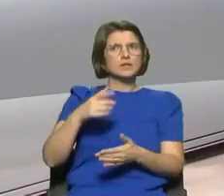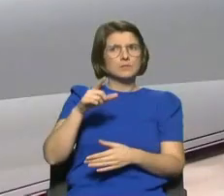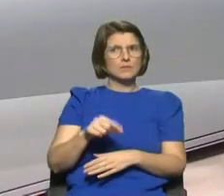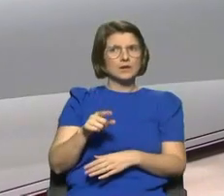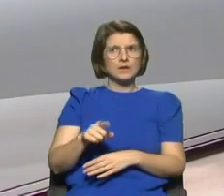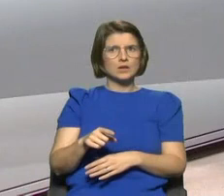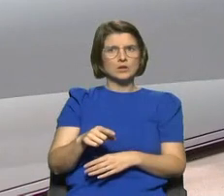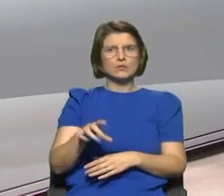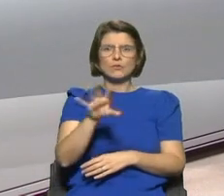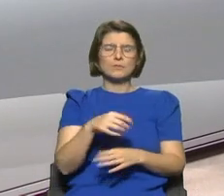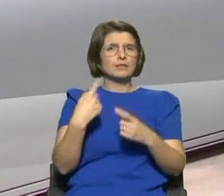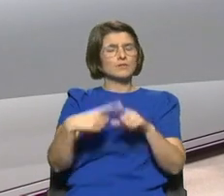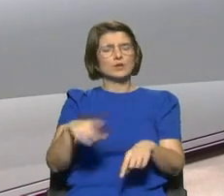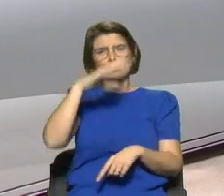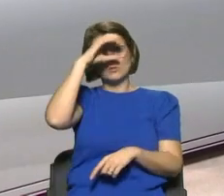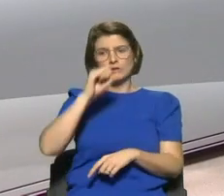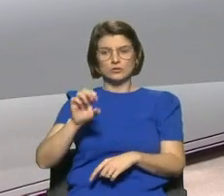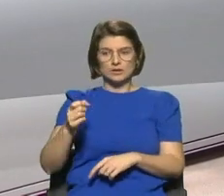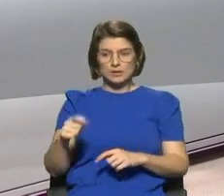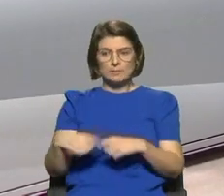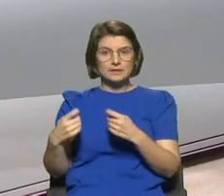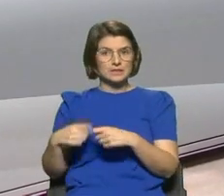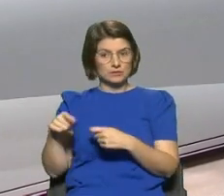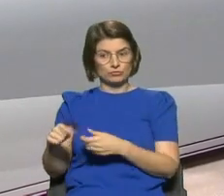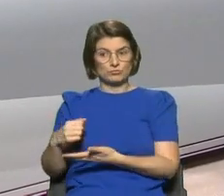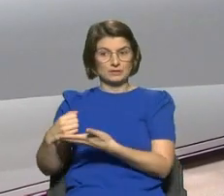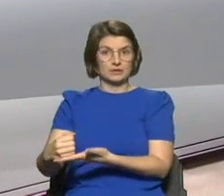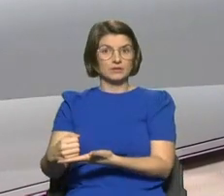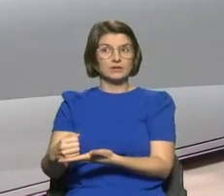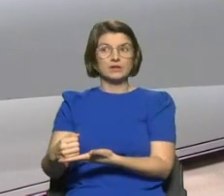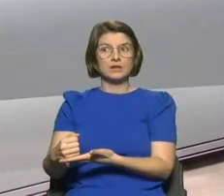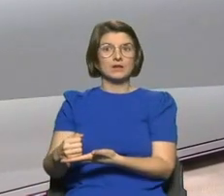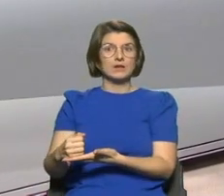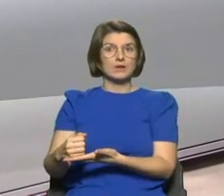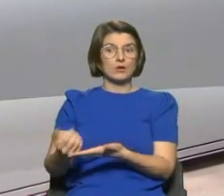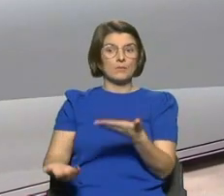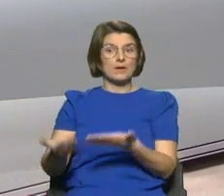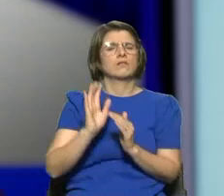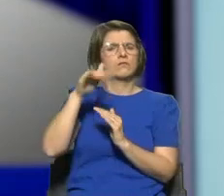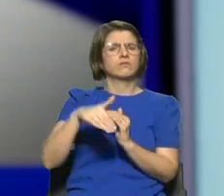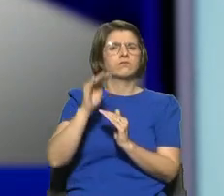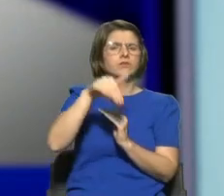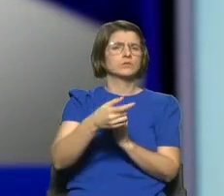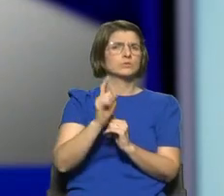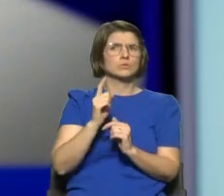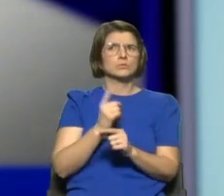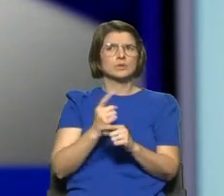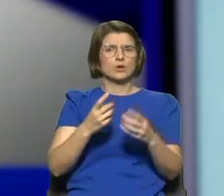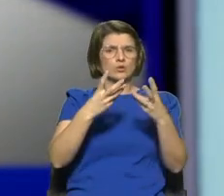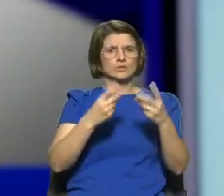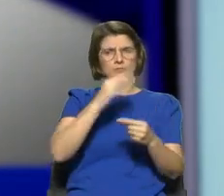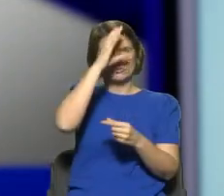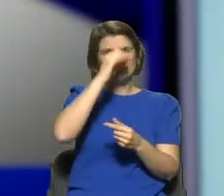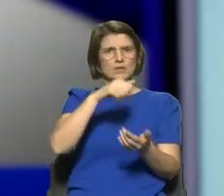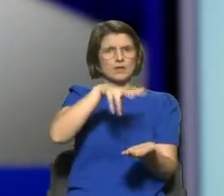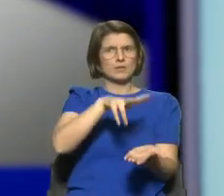do comportamento que o governo Regional e os partidos que ainda o suportam têm façam os seus antigos parceiros de publicação do momento em que H um orçamento de estado